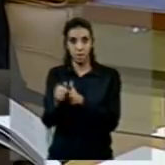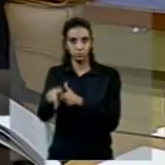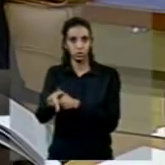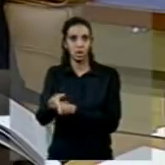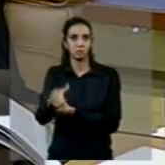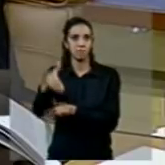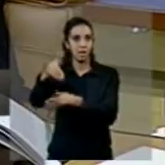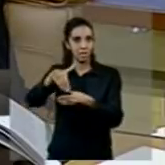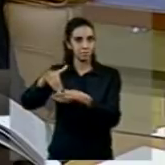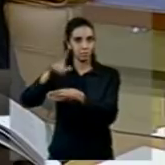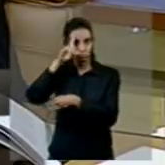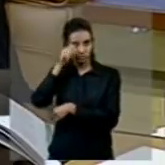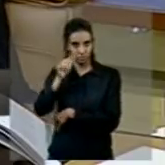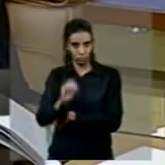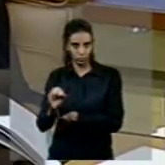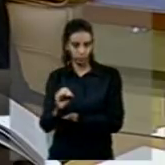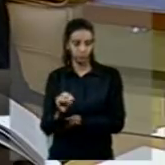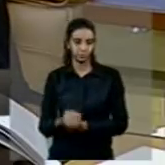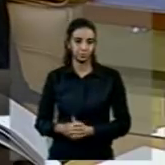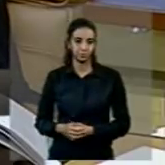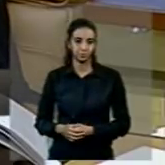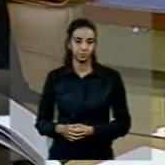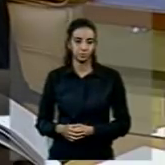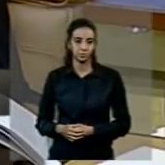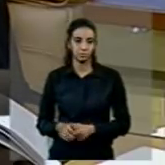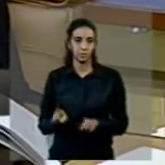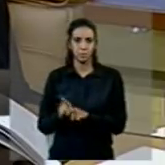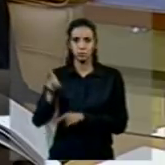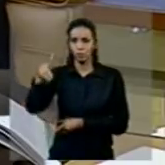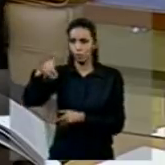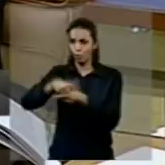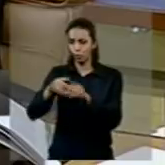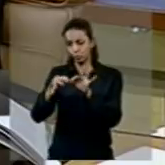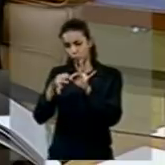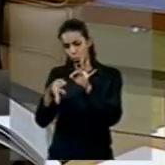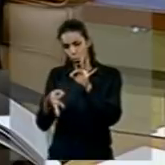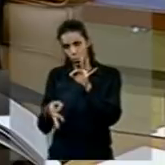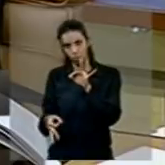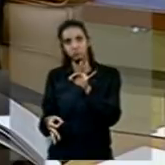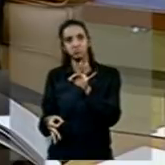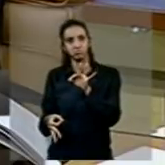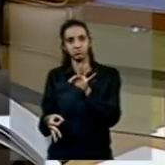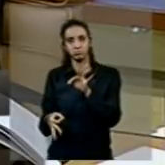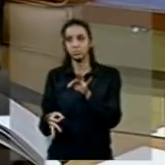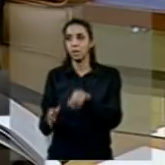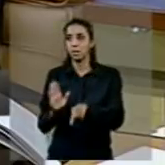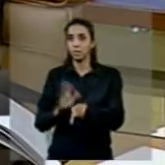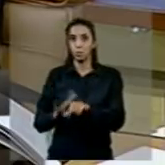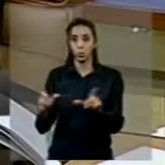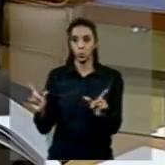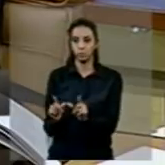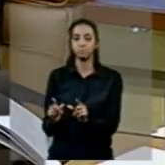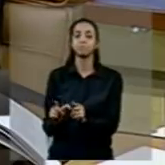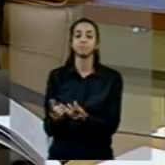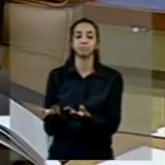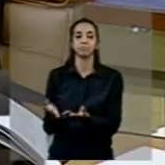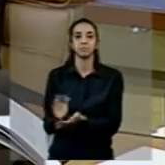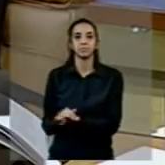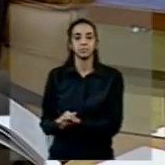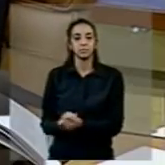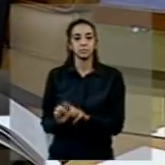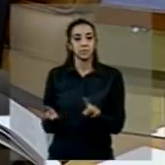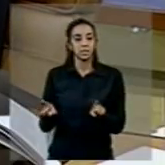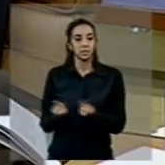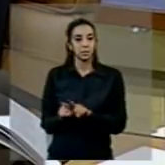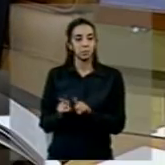eleições, e trazer um voto tão denso e em tão curto prazo, mas exatamente nos termos por